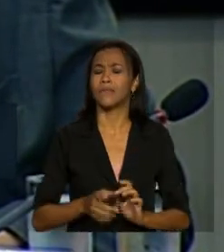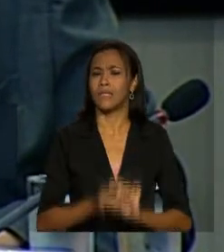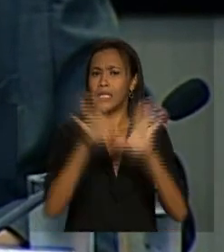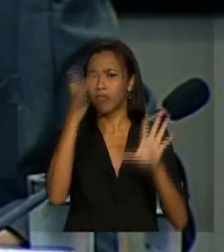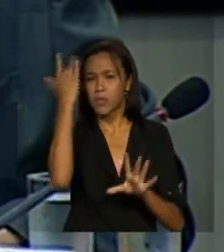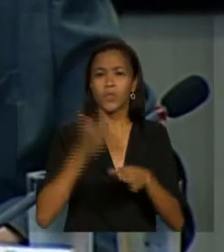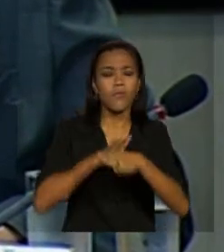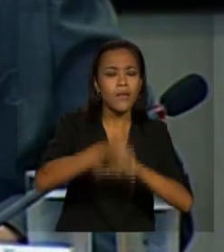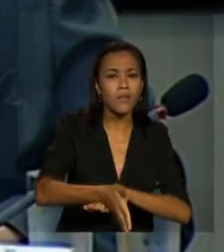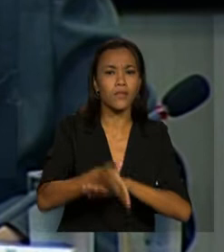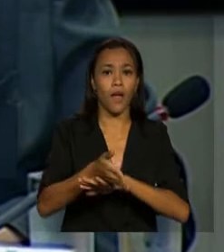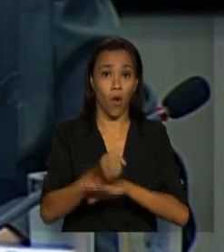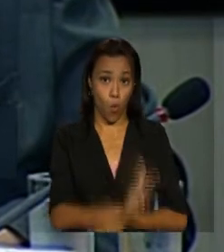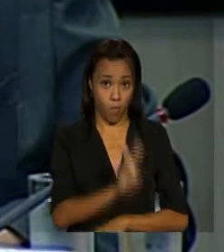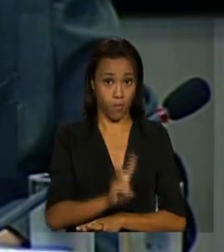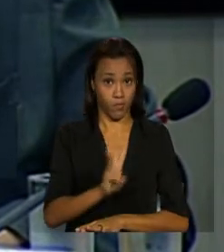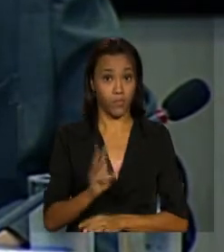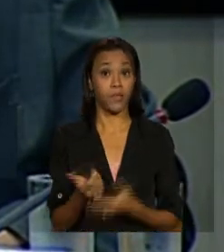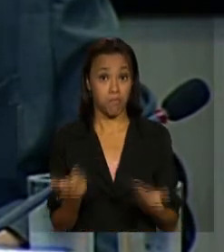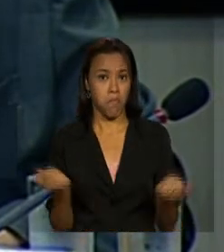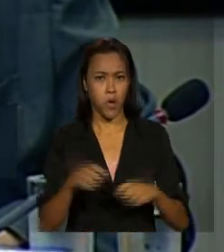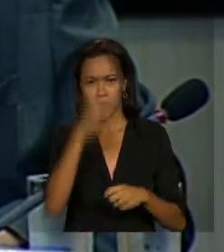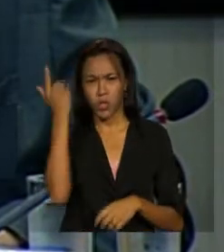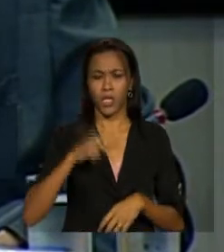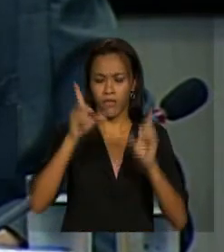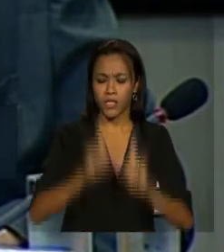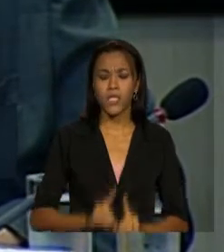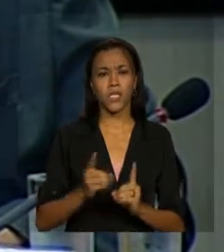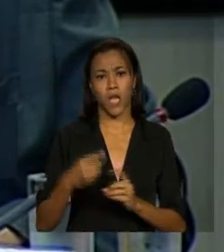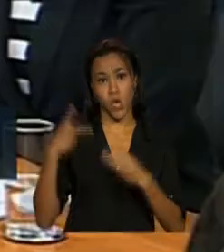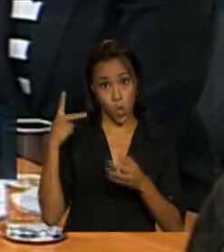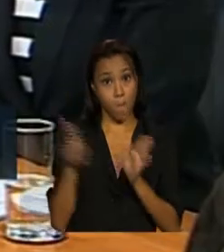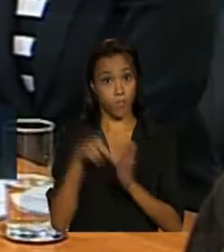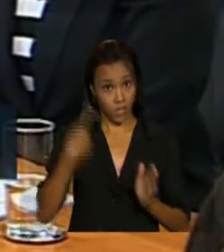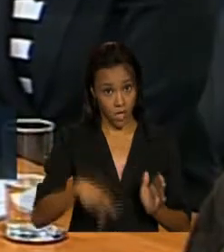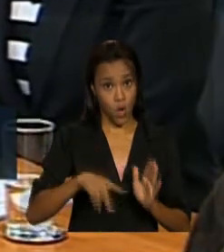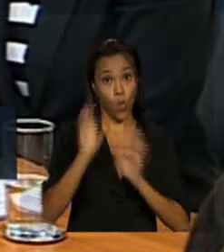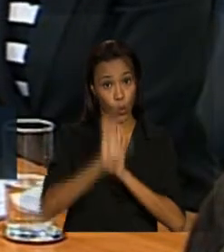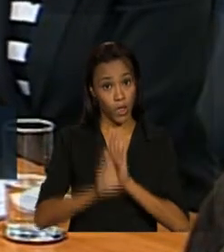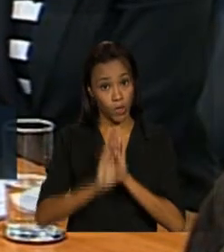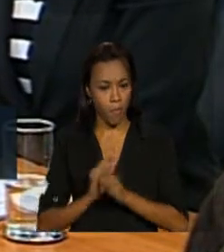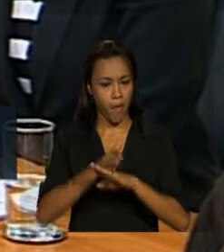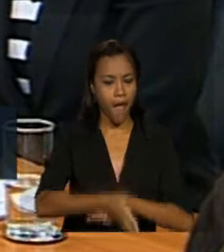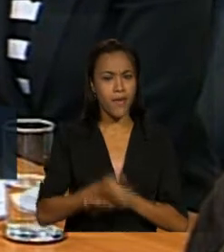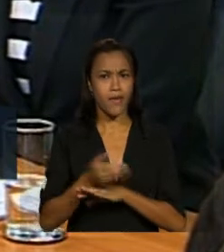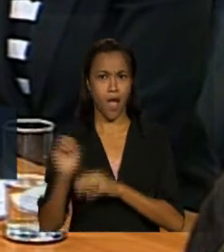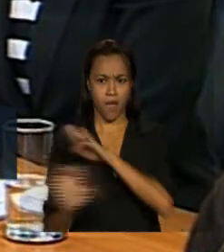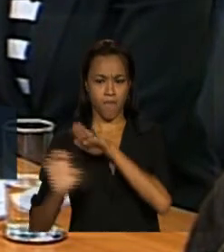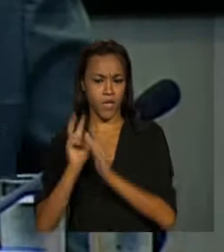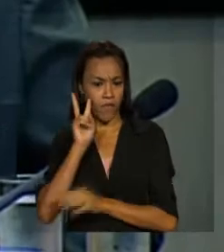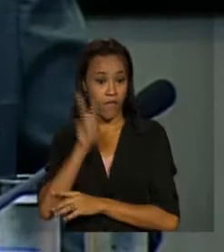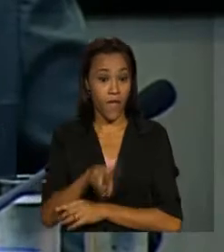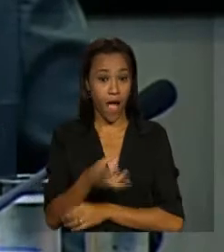das pessoas o portal que as pessoas com deficiência possam apresentar seu currículo e que a empresa possa enxergá-lo para